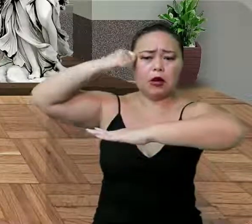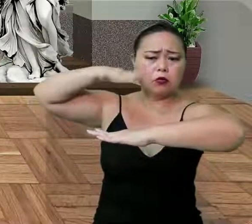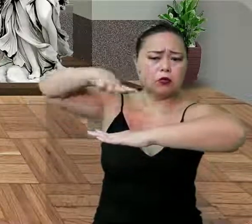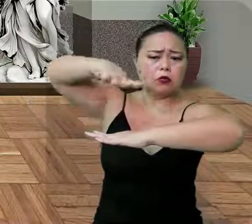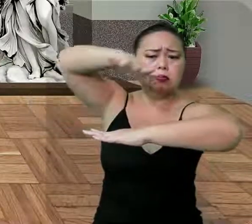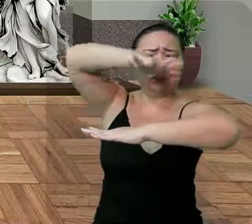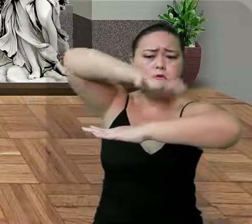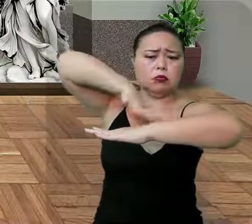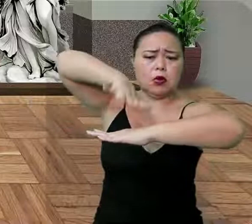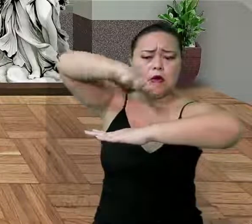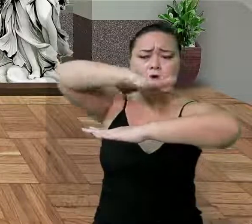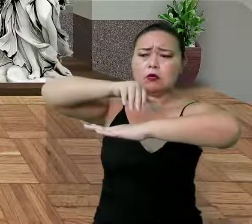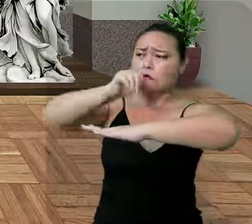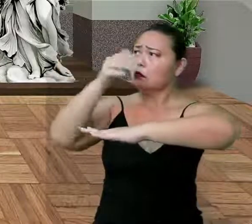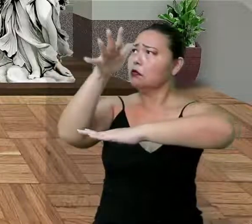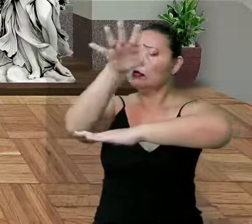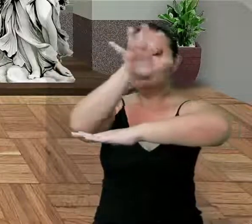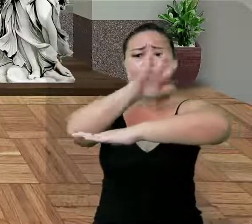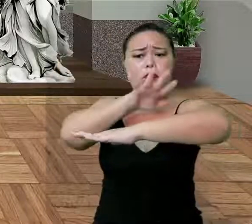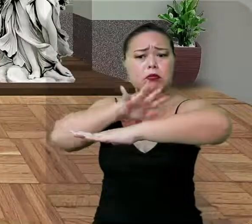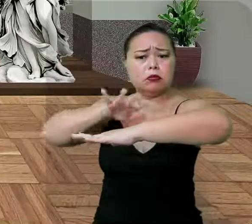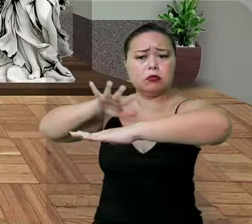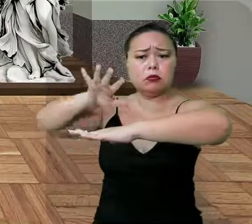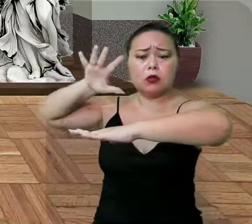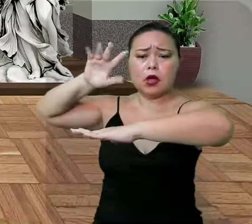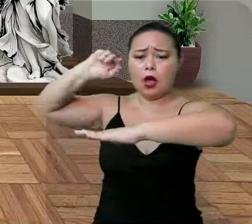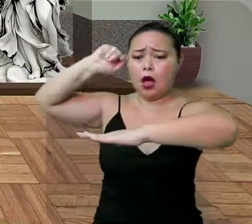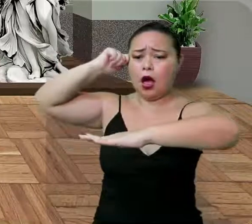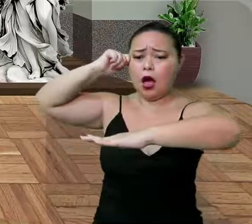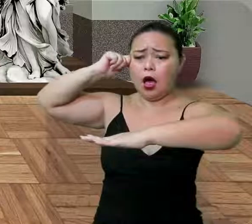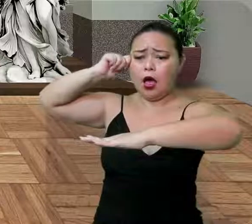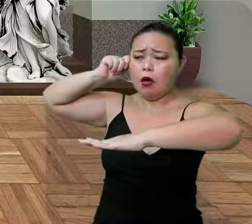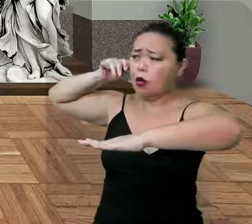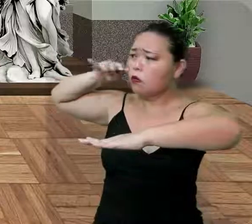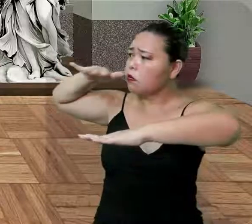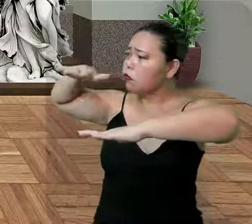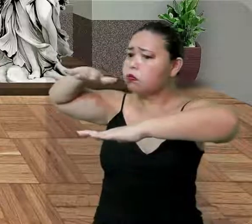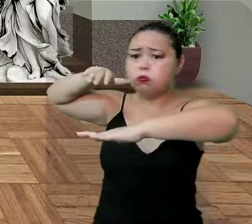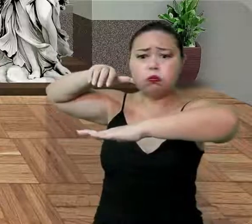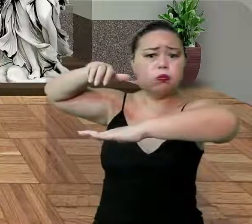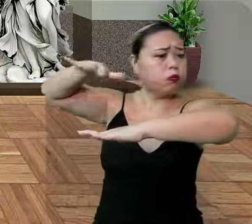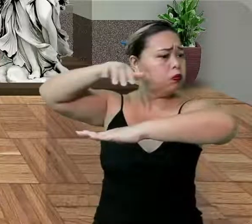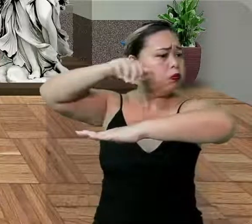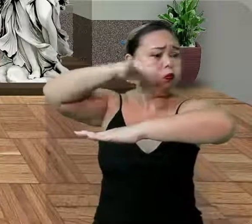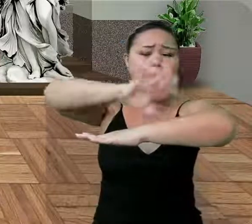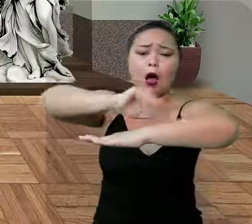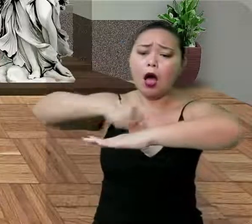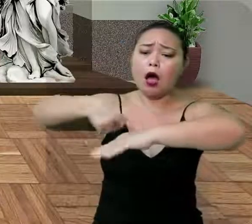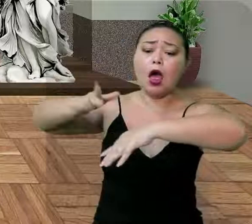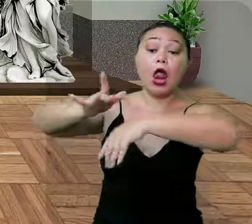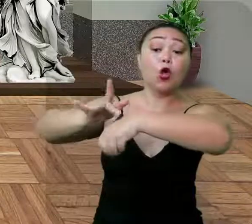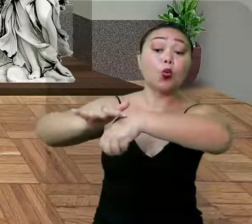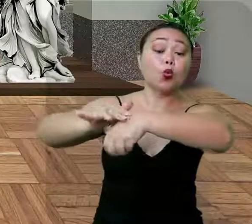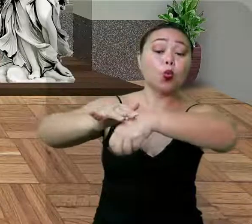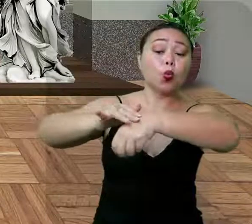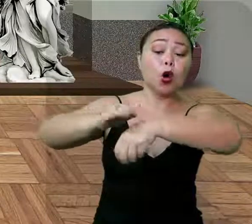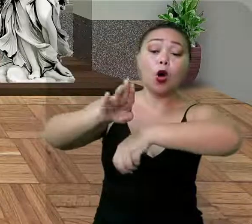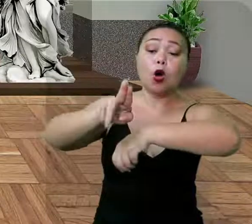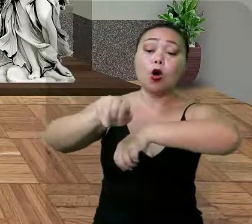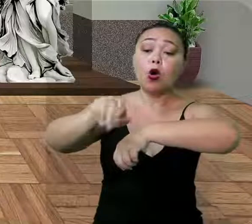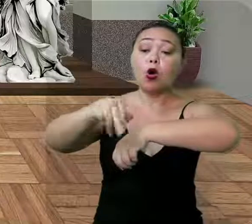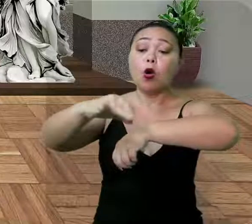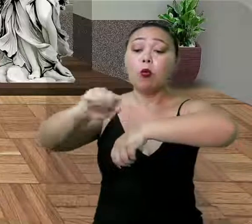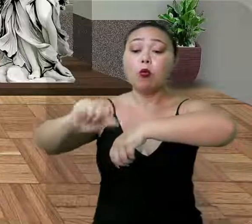né que é a louco se da peste bubônica